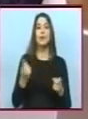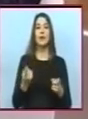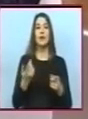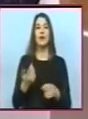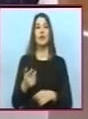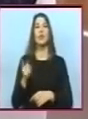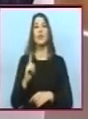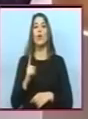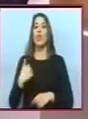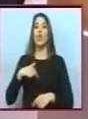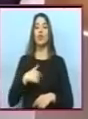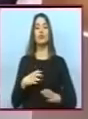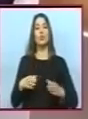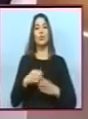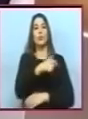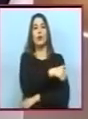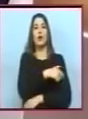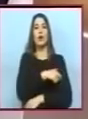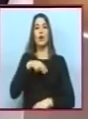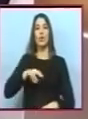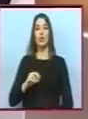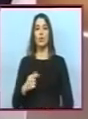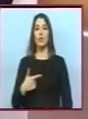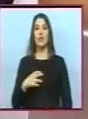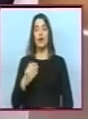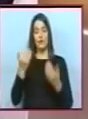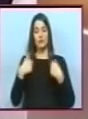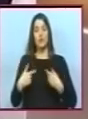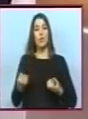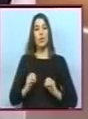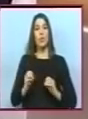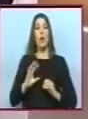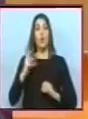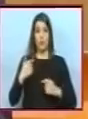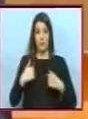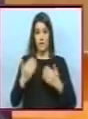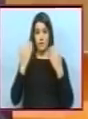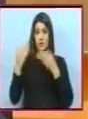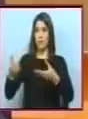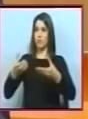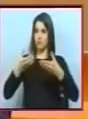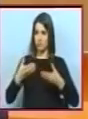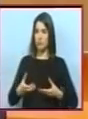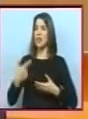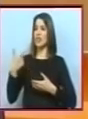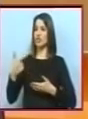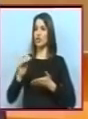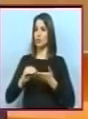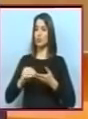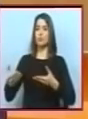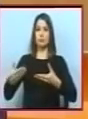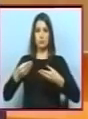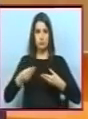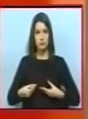não é a Ordem dos Notários que tem esta informação. No dia em que a Ordem passar a ter informação sobre o ficheiro central de